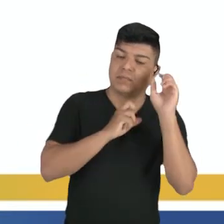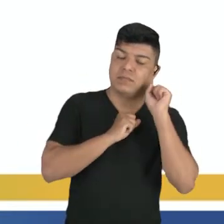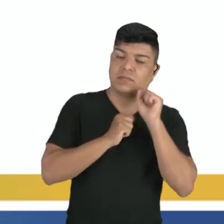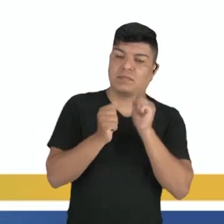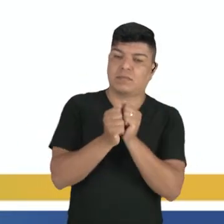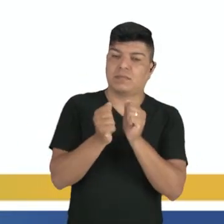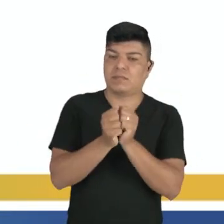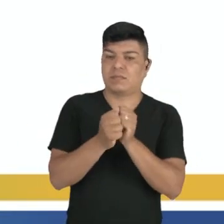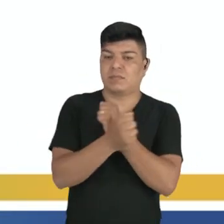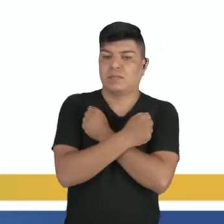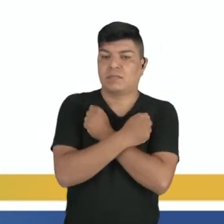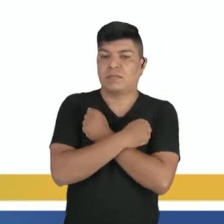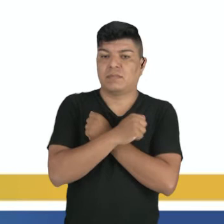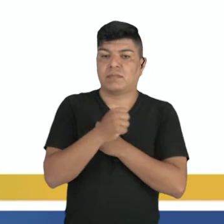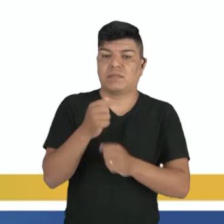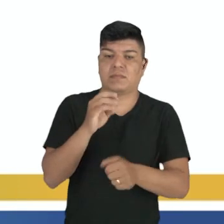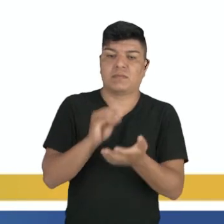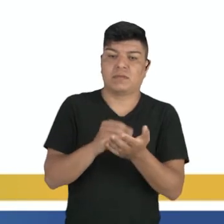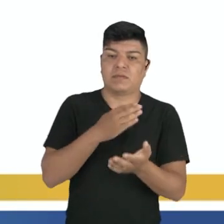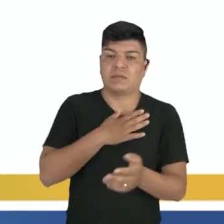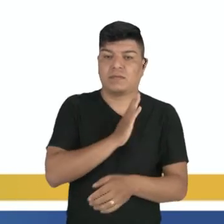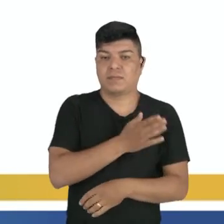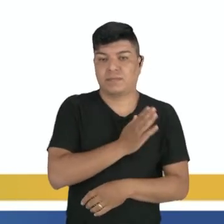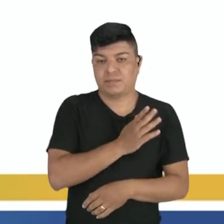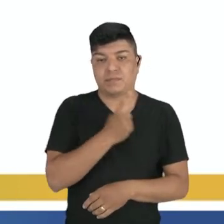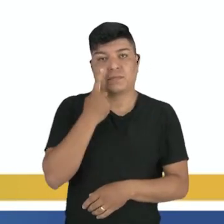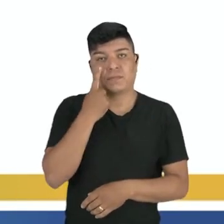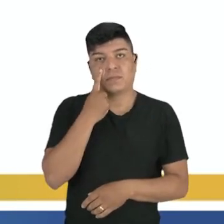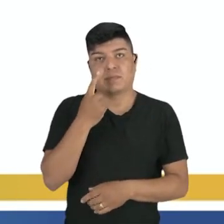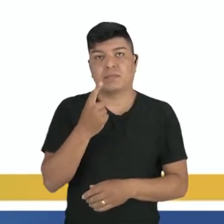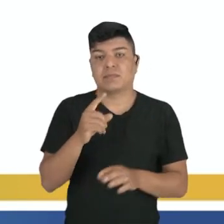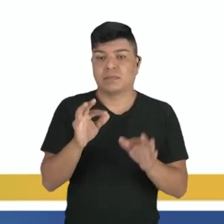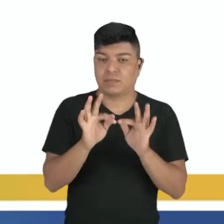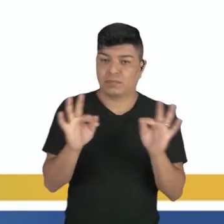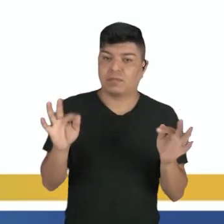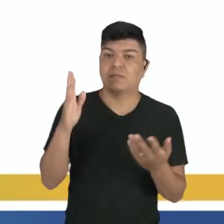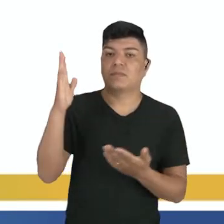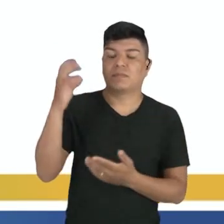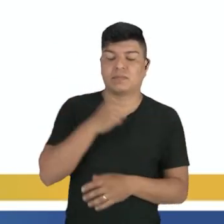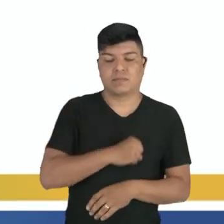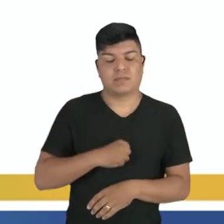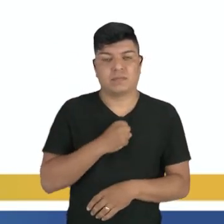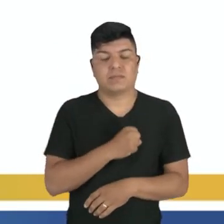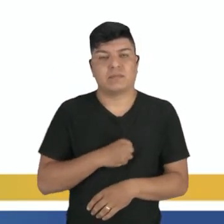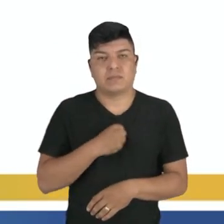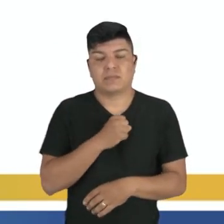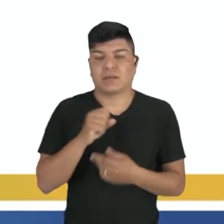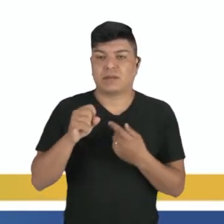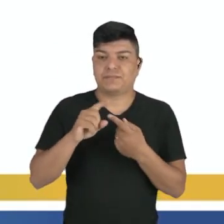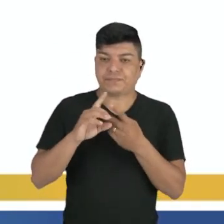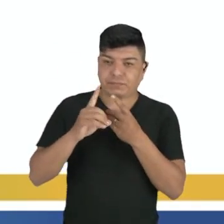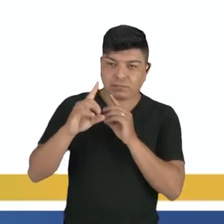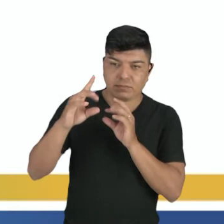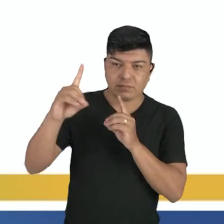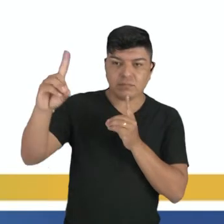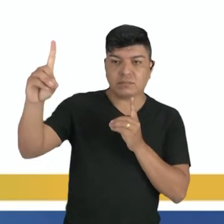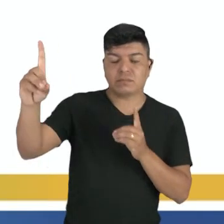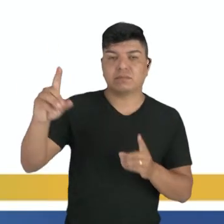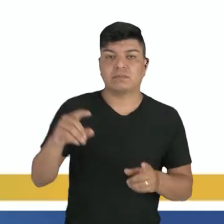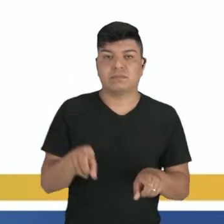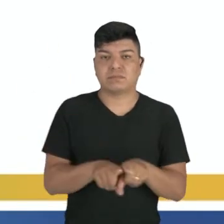abraço, retomar o pedaço que falta no meu coração. Então vejam aí as marcas, né, a questão da saudade, da distância, né,